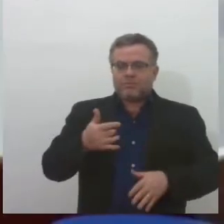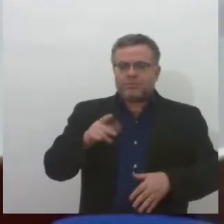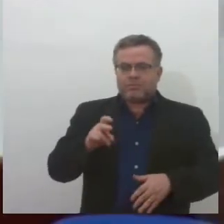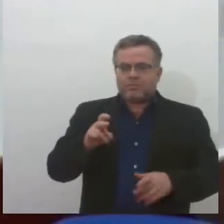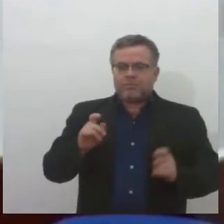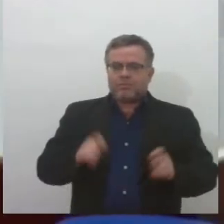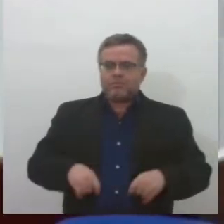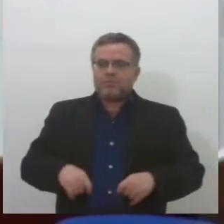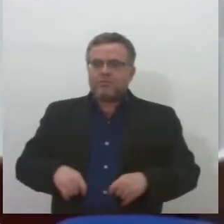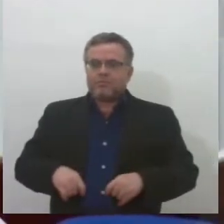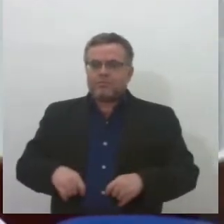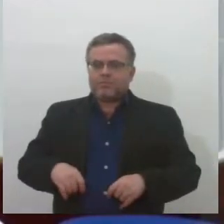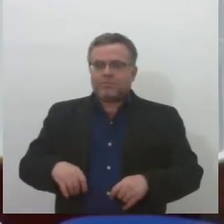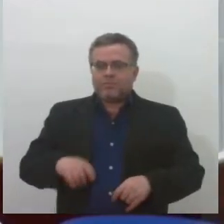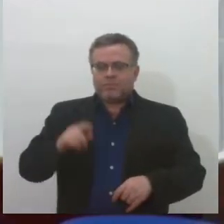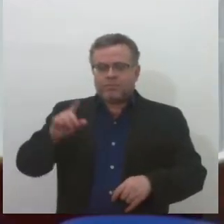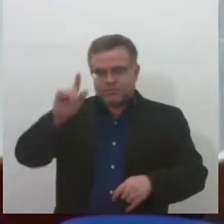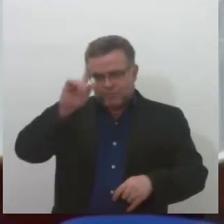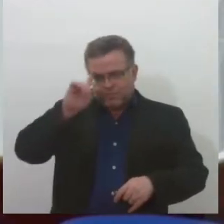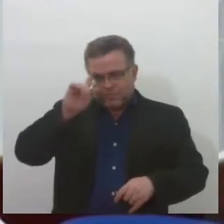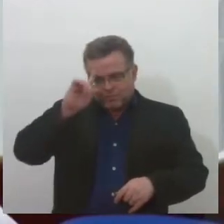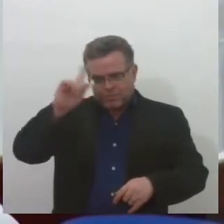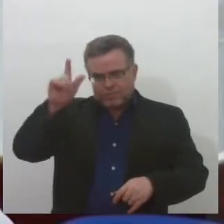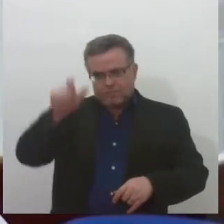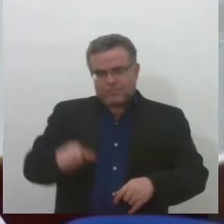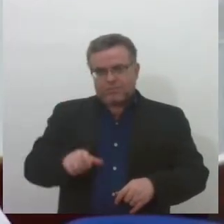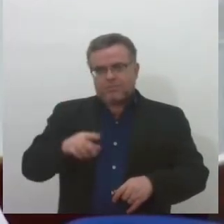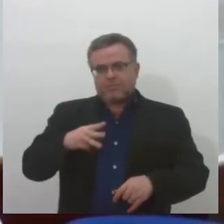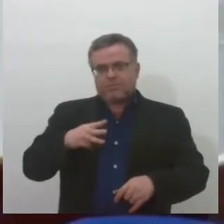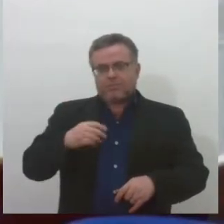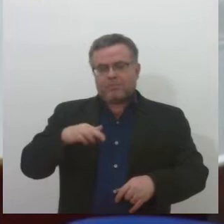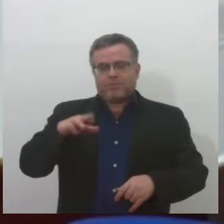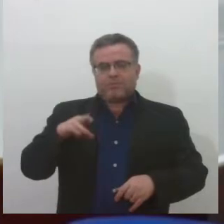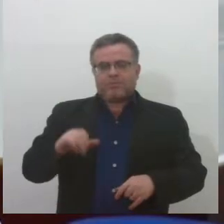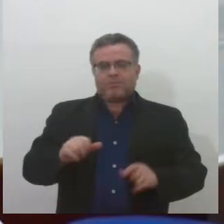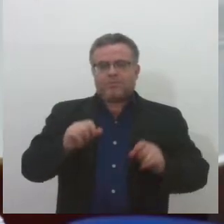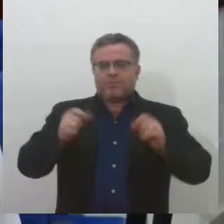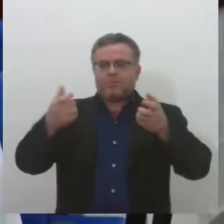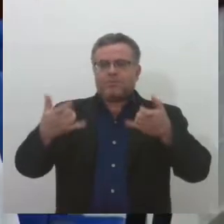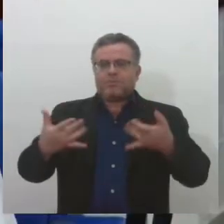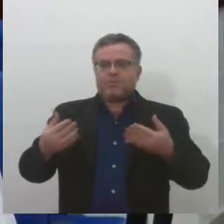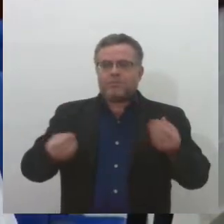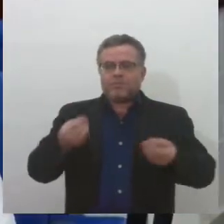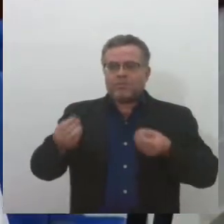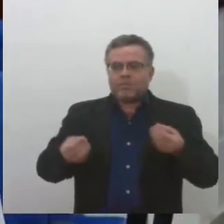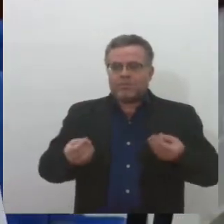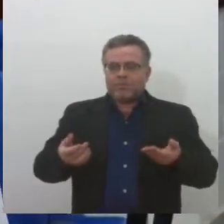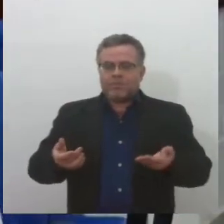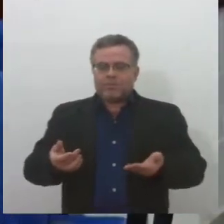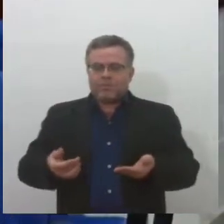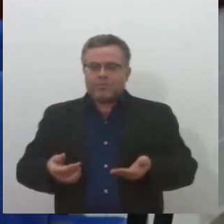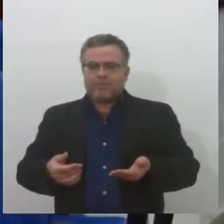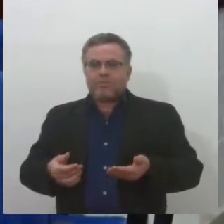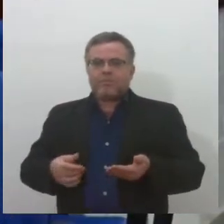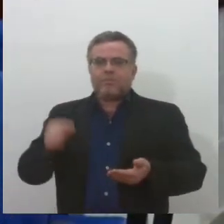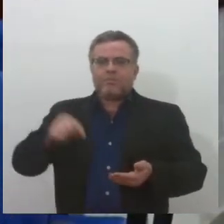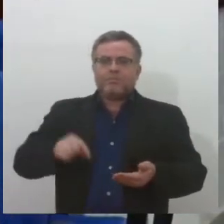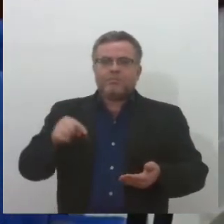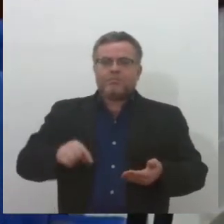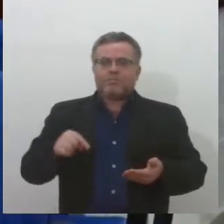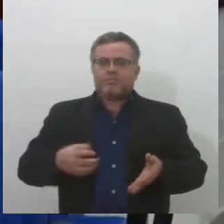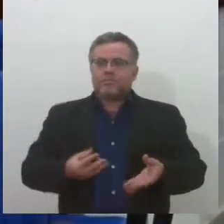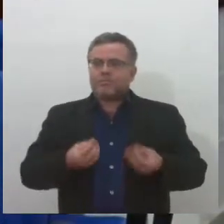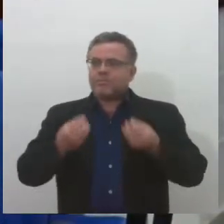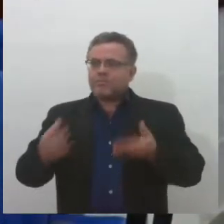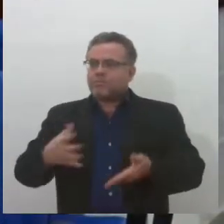a gerente do banco de leite do Estado Magda Dória falou sobre a importância das doações a Rede Brasileira de bancos de leite ela